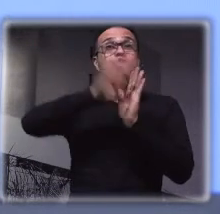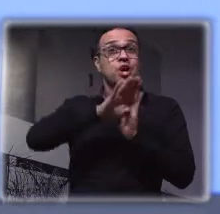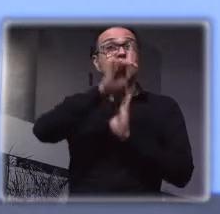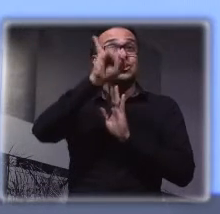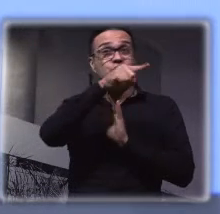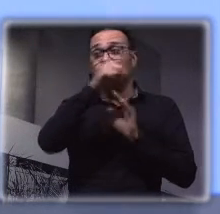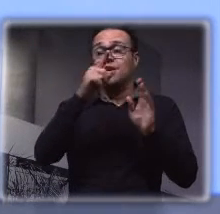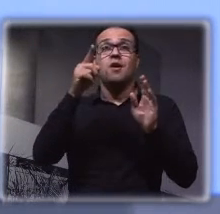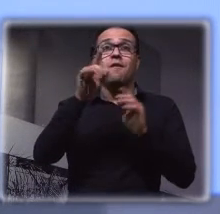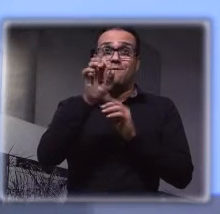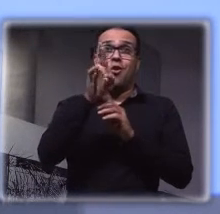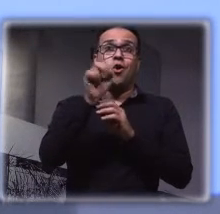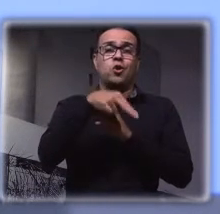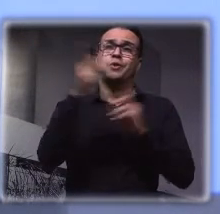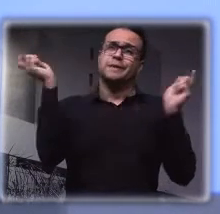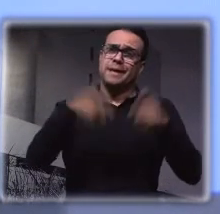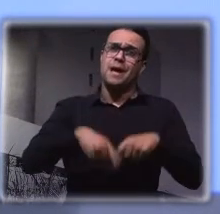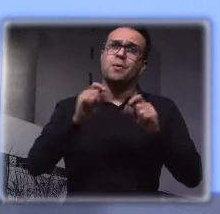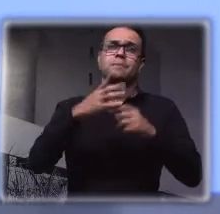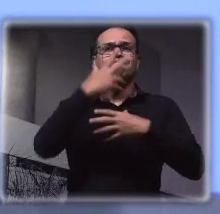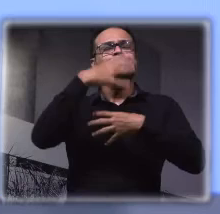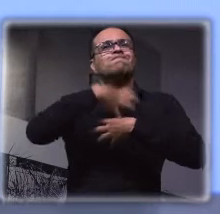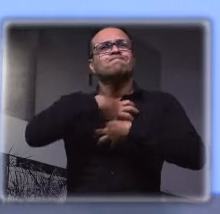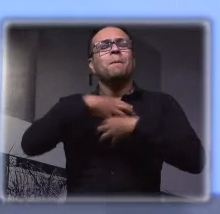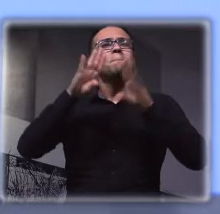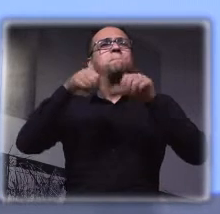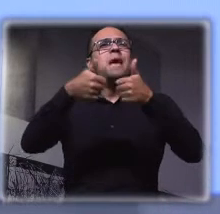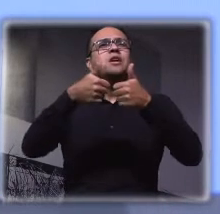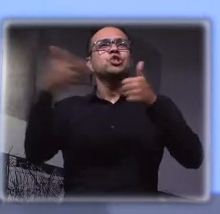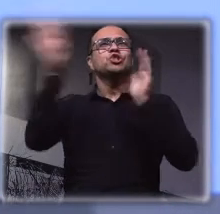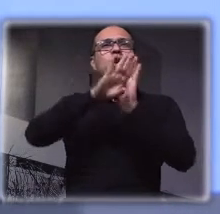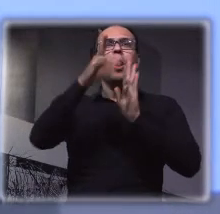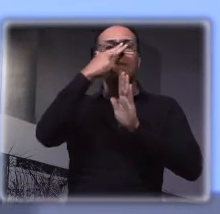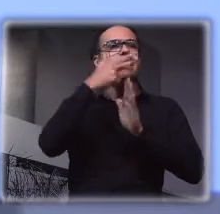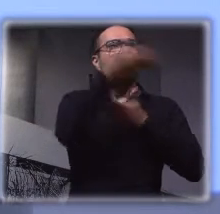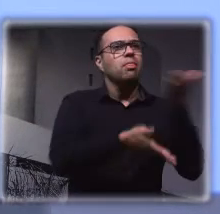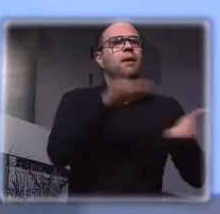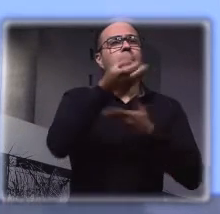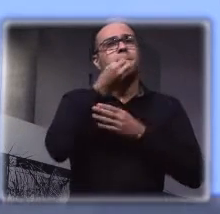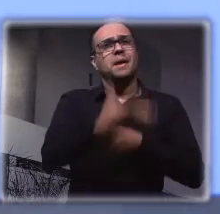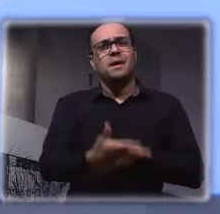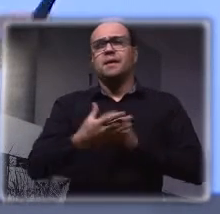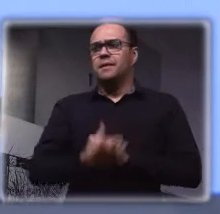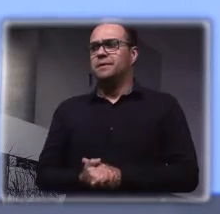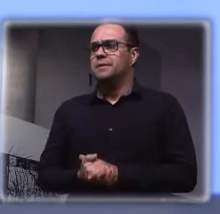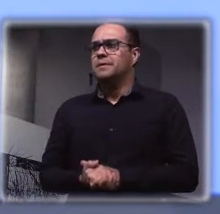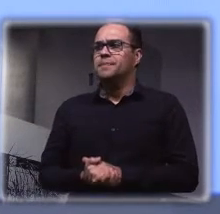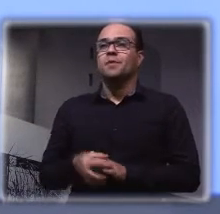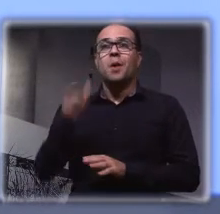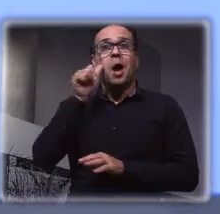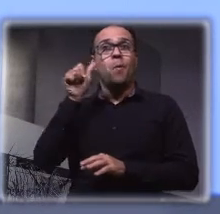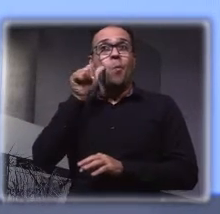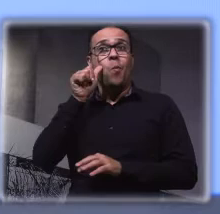fórum, ela tem condições de se sentir acolhida desde o primeiro momento, porque até a mocinha